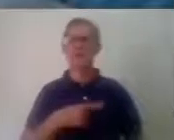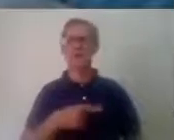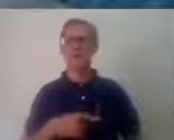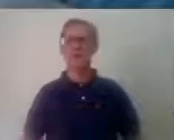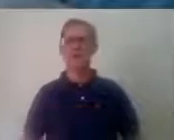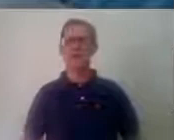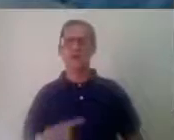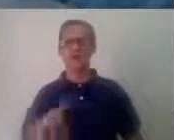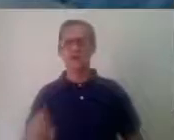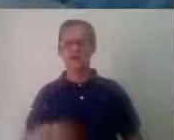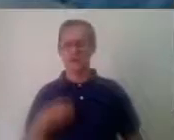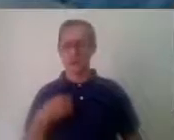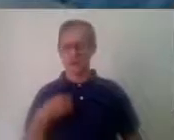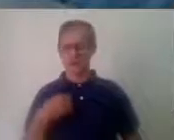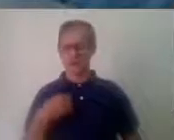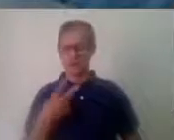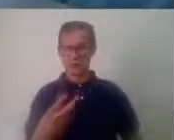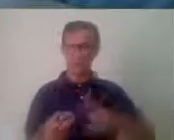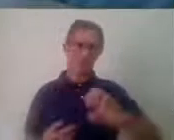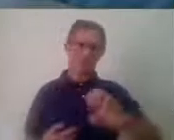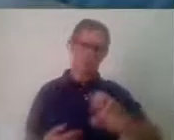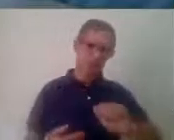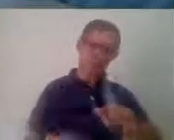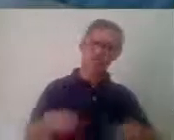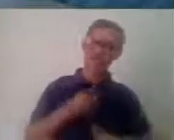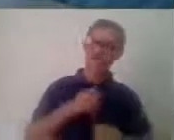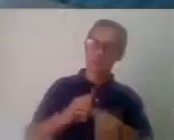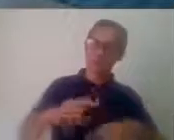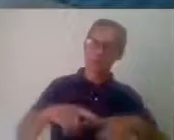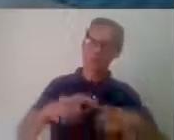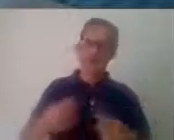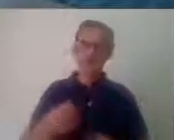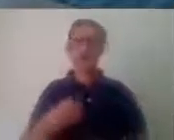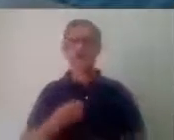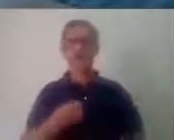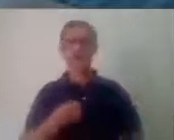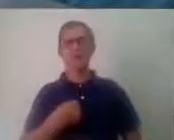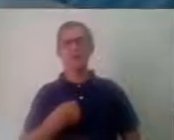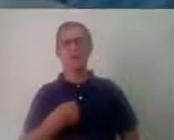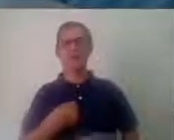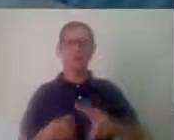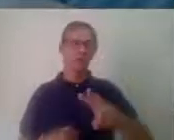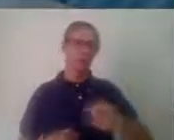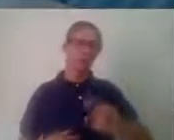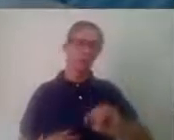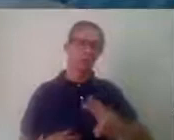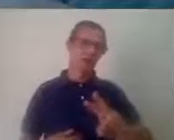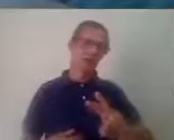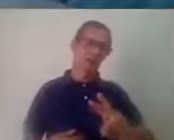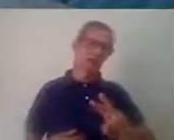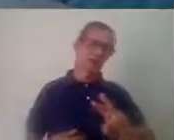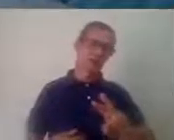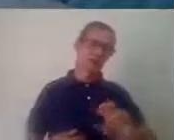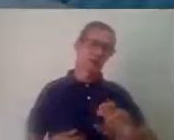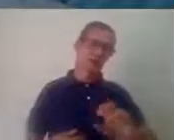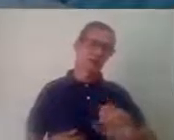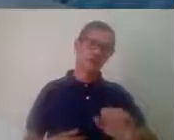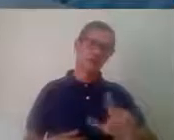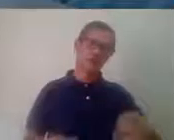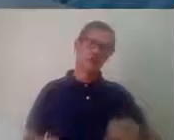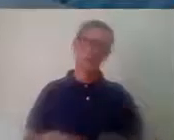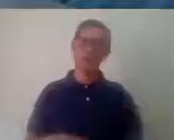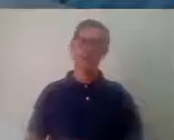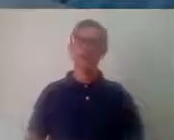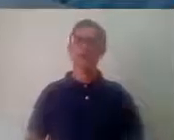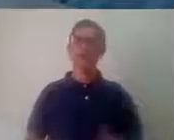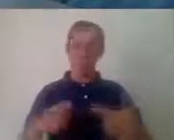derivando função de duas variáveis reais, o que a gente fazia? Eu considero uma variável, uma variando, e a outra constante. Qual que é a